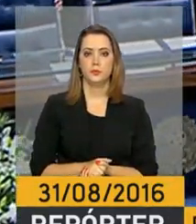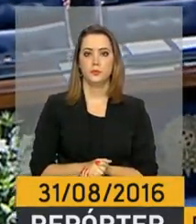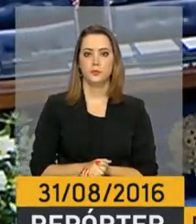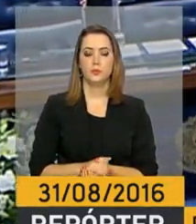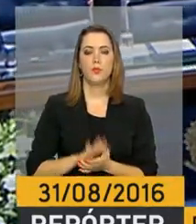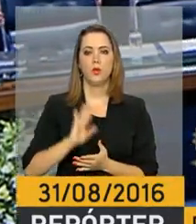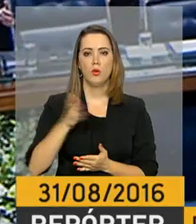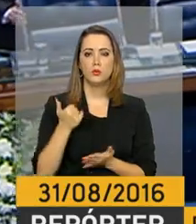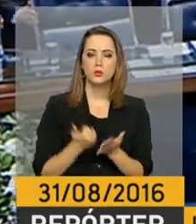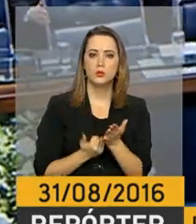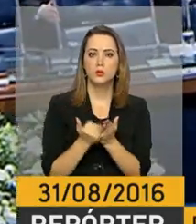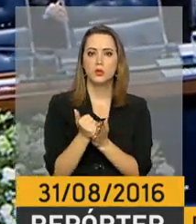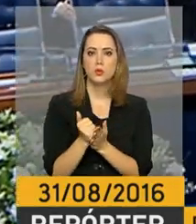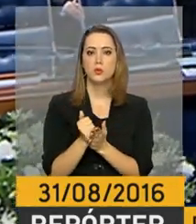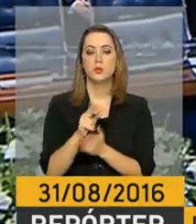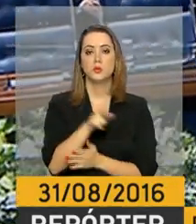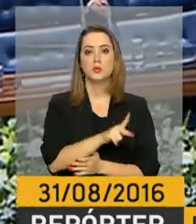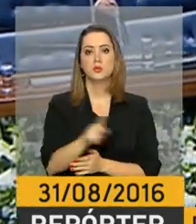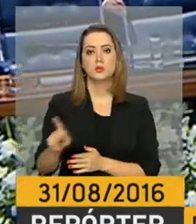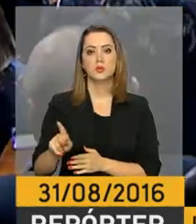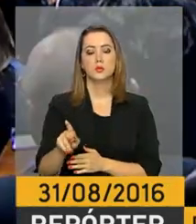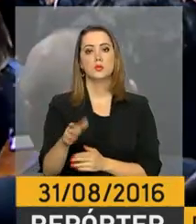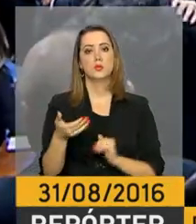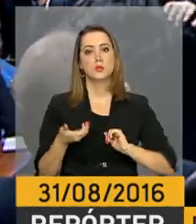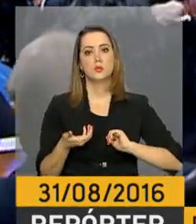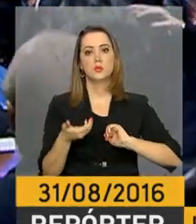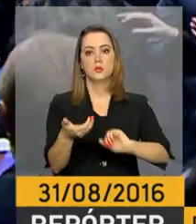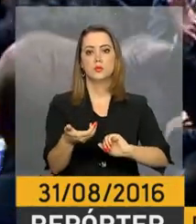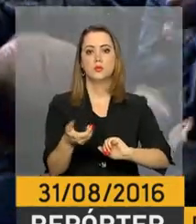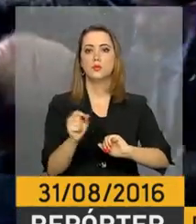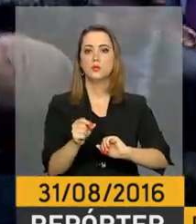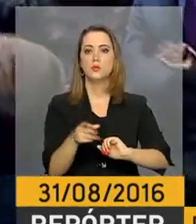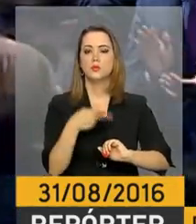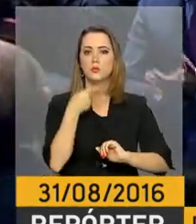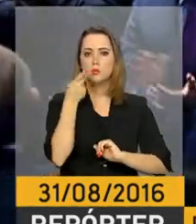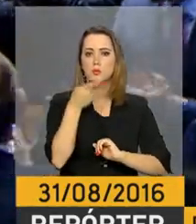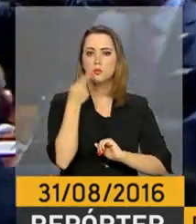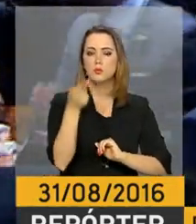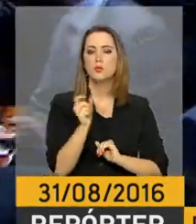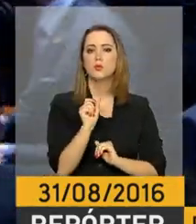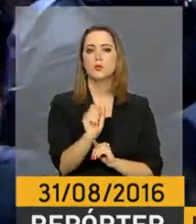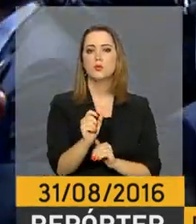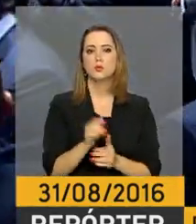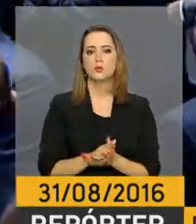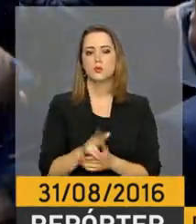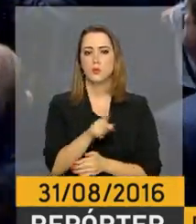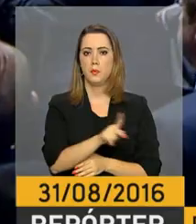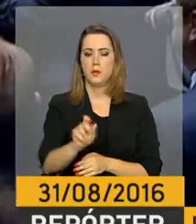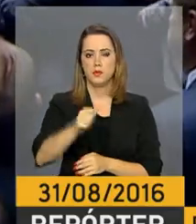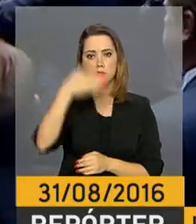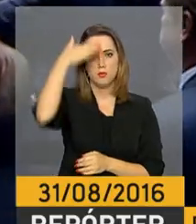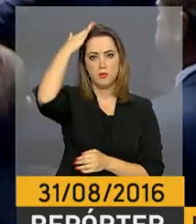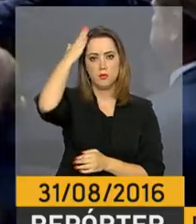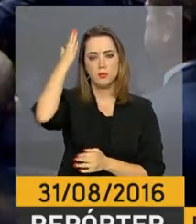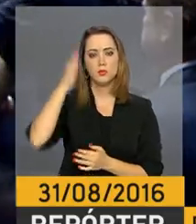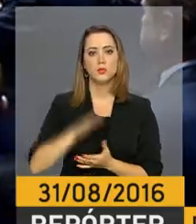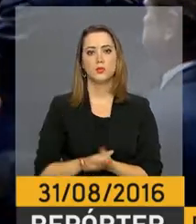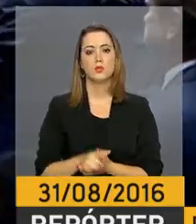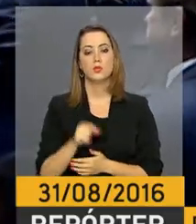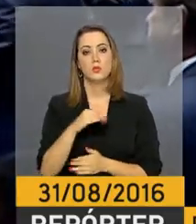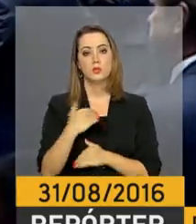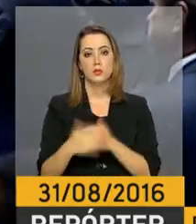Logo no início, o presidente do Congresso Nacional, o senador Renan Calheiros, dirige algumas palavras ao presidente Michel Temer, que